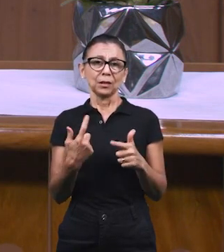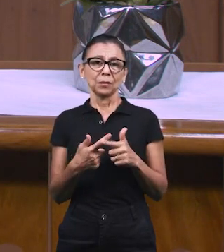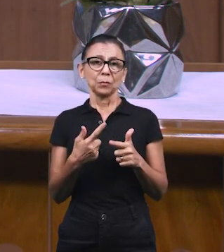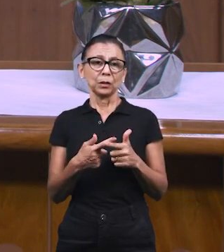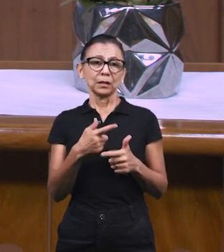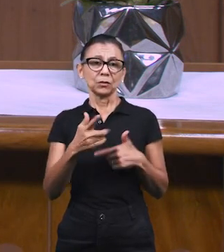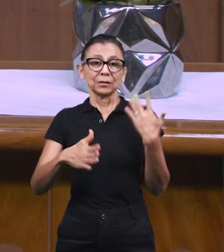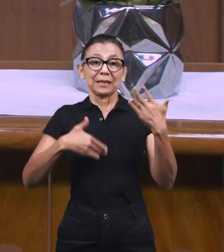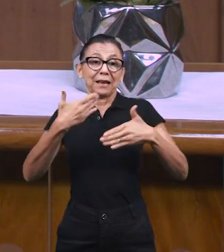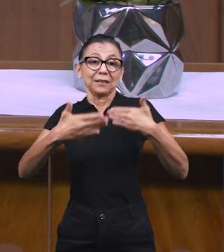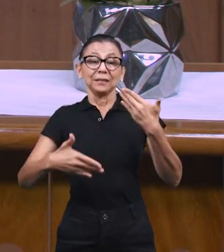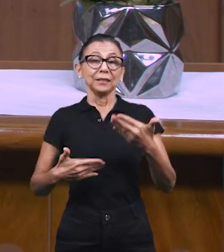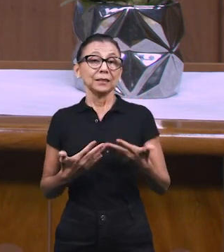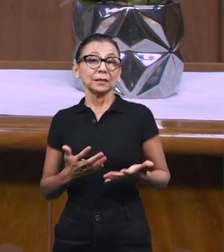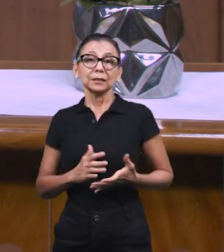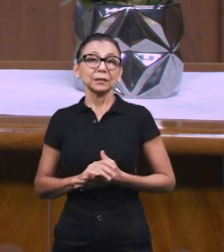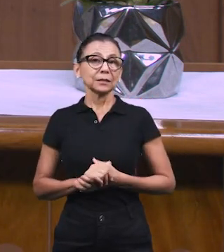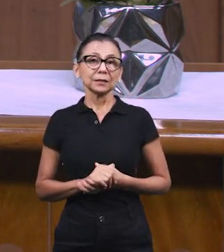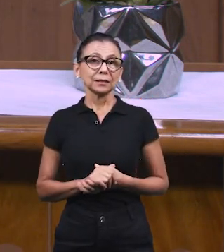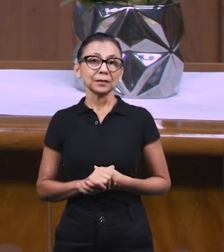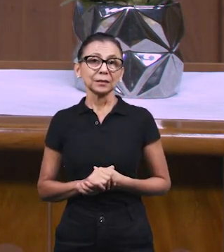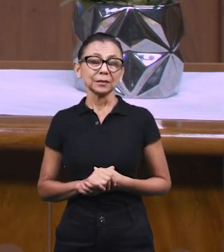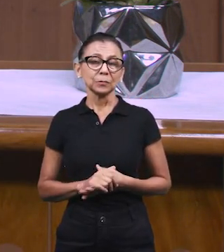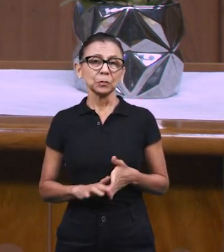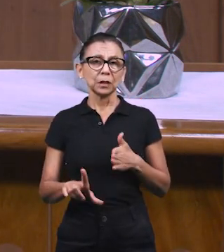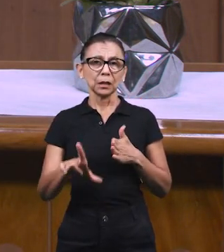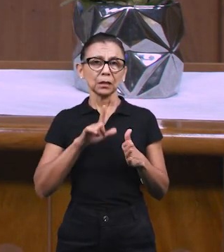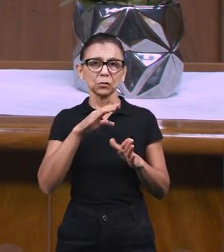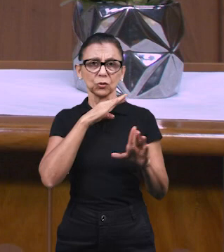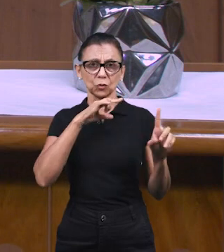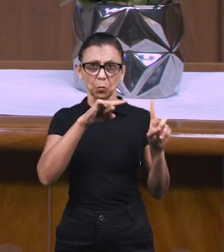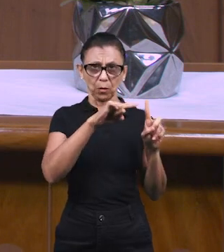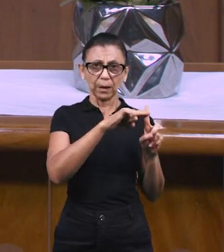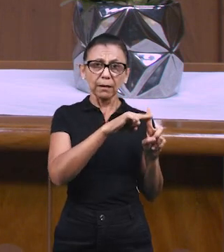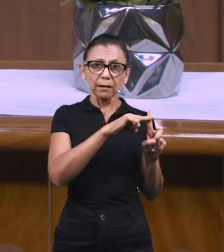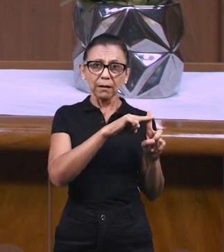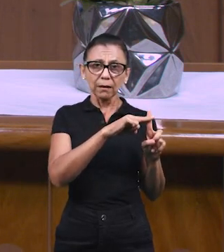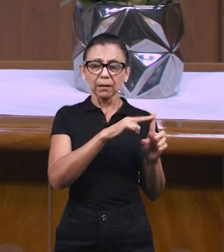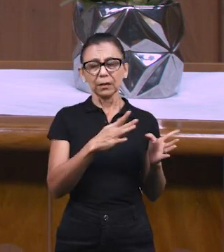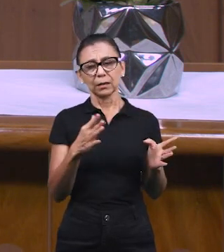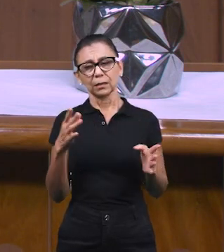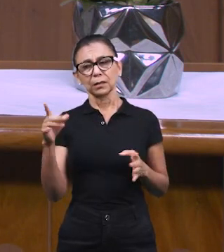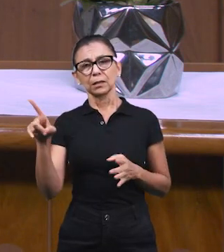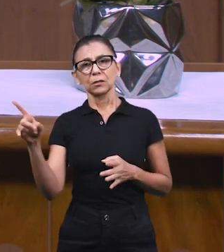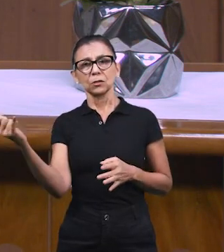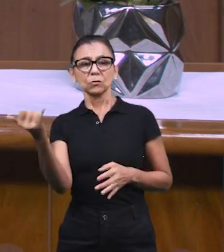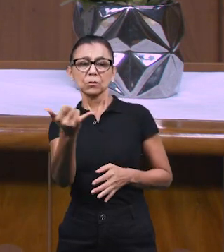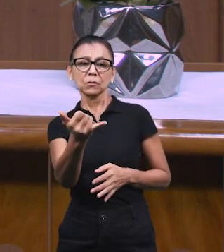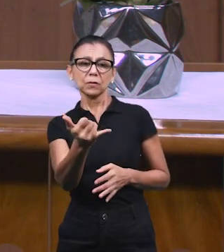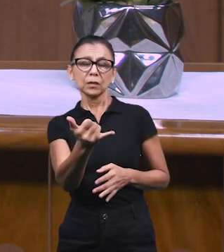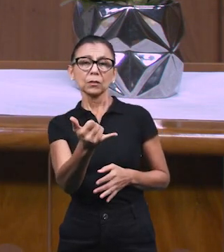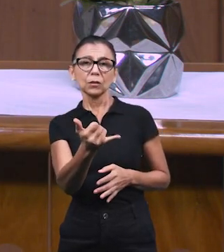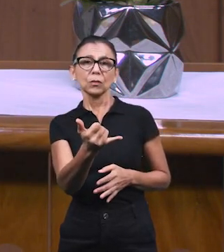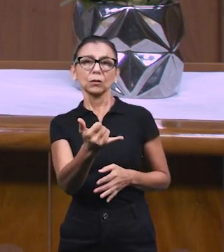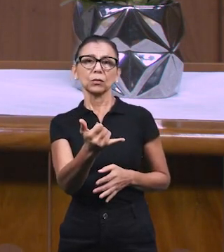ele ressuscitaria. E não só Jesus, toda a Escritura, todo o Velho